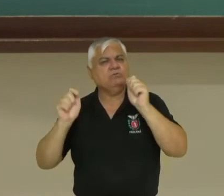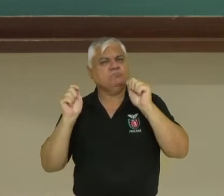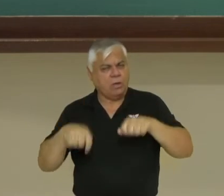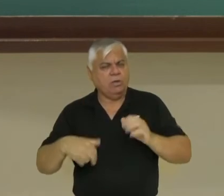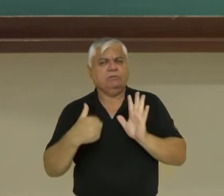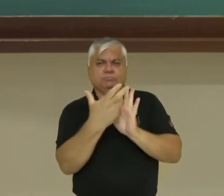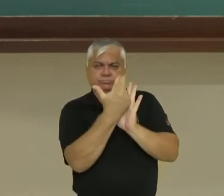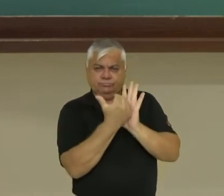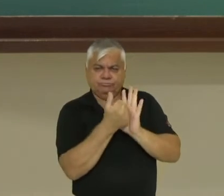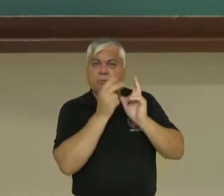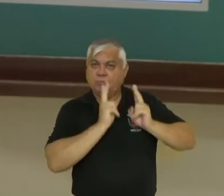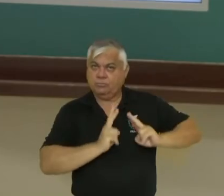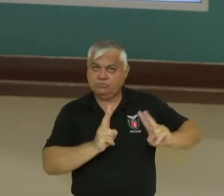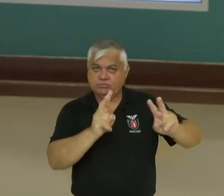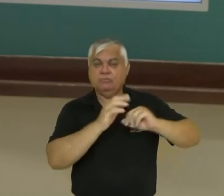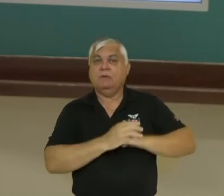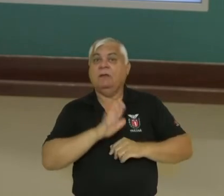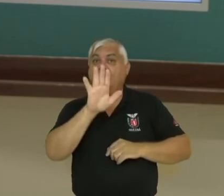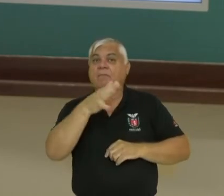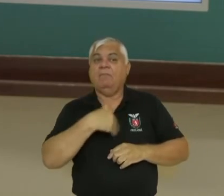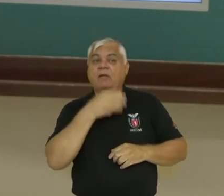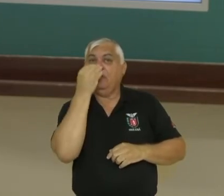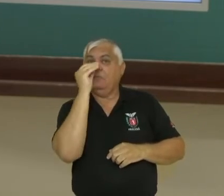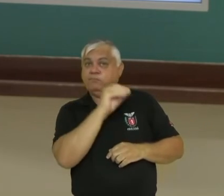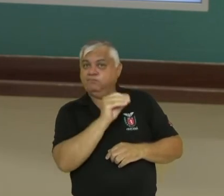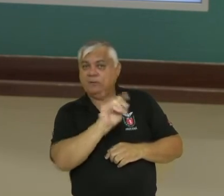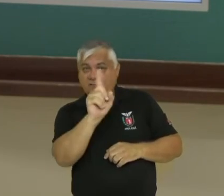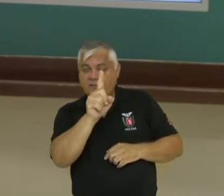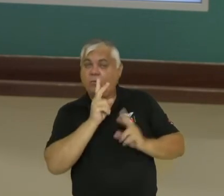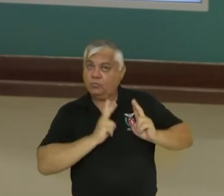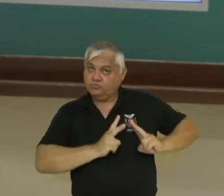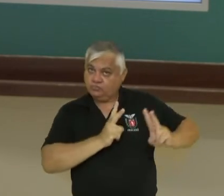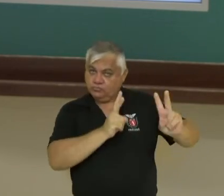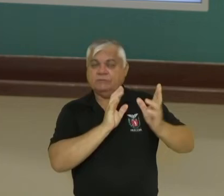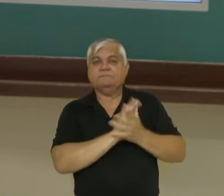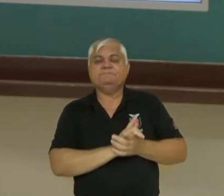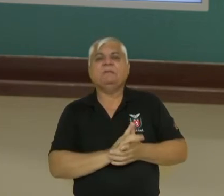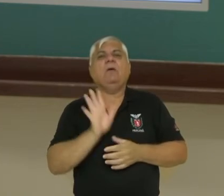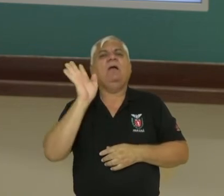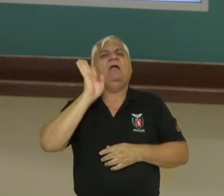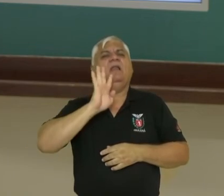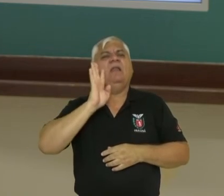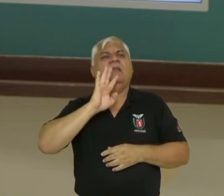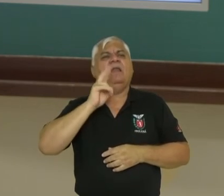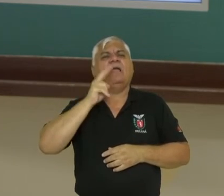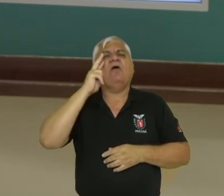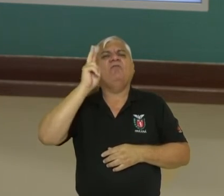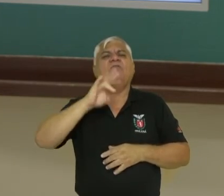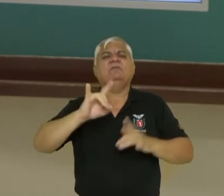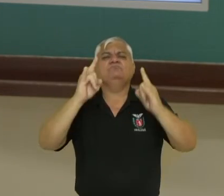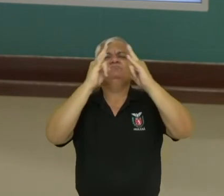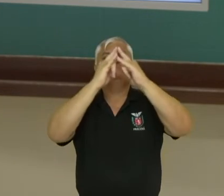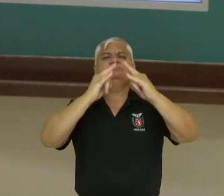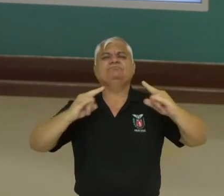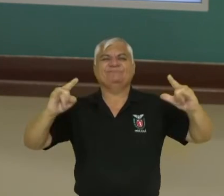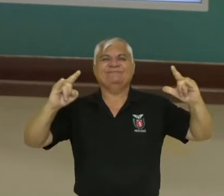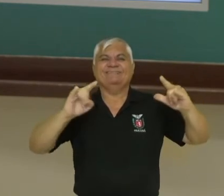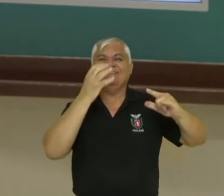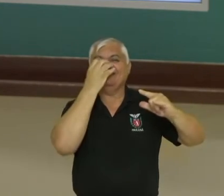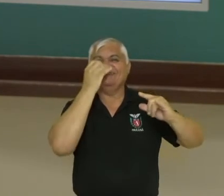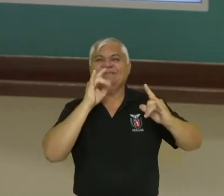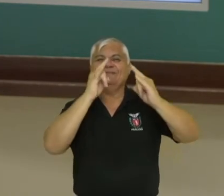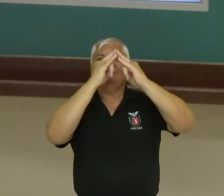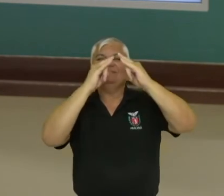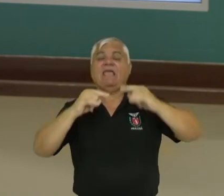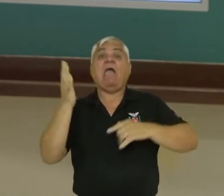tá bom? Mas não deixa a sua arte incompleta, né? Então é bem legal a gente ver a questão do circo, né? A diferença desse circo que tinha